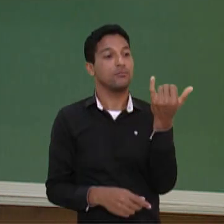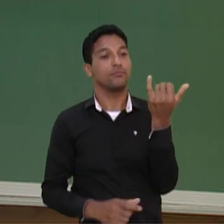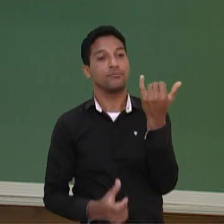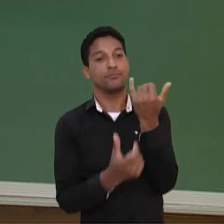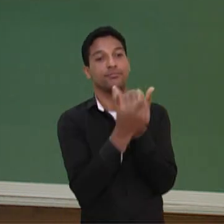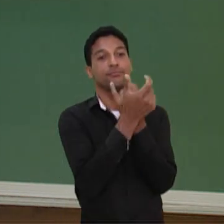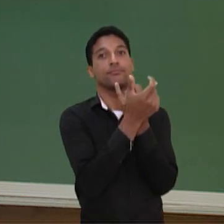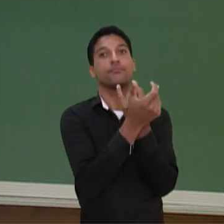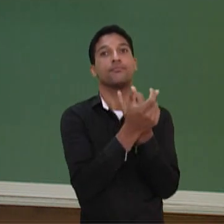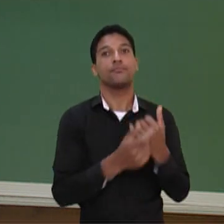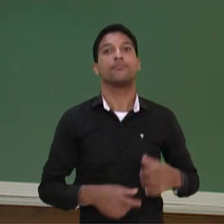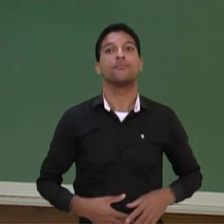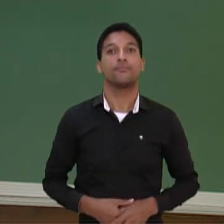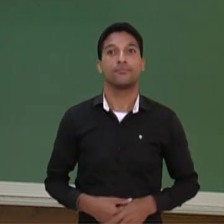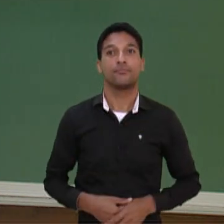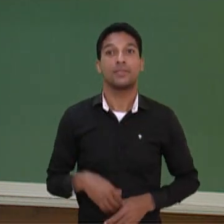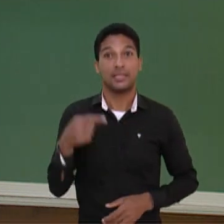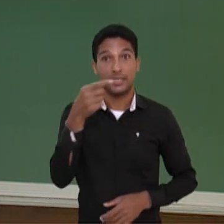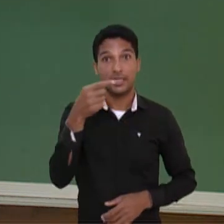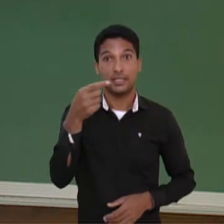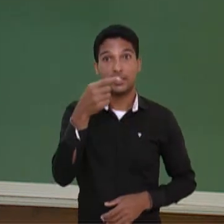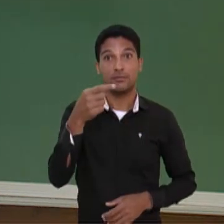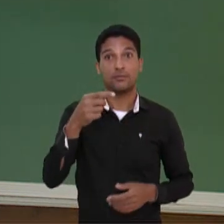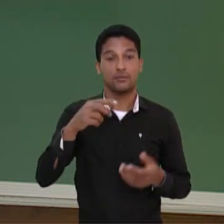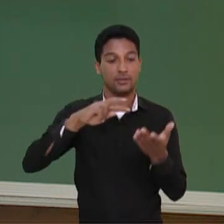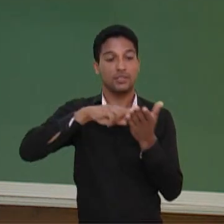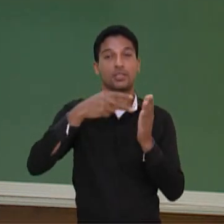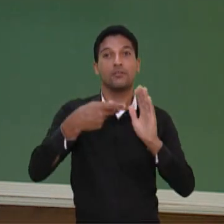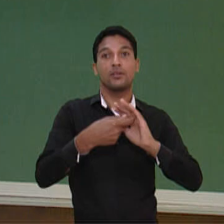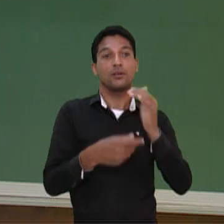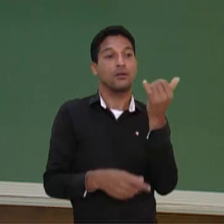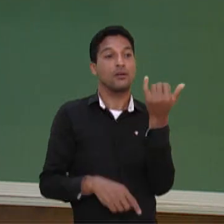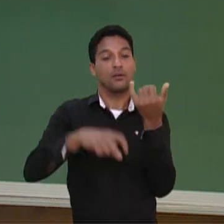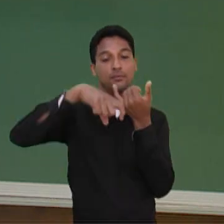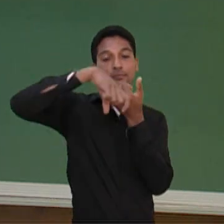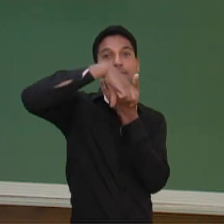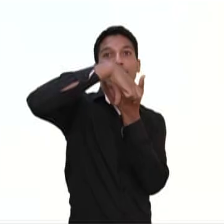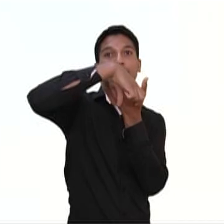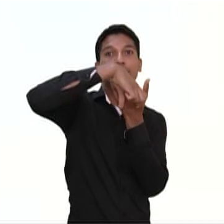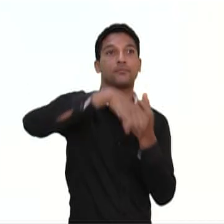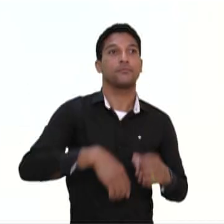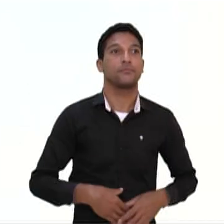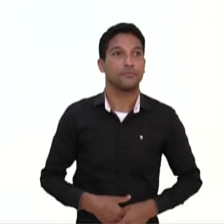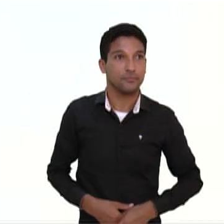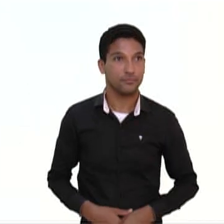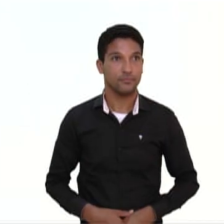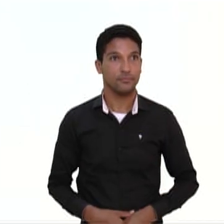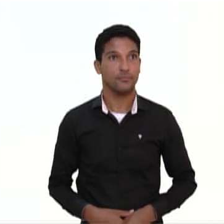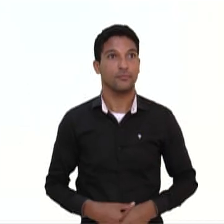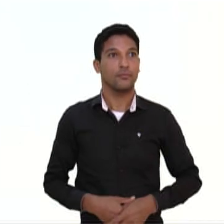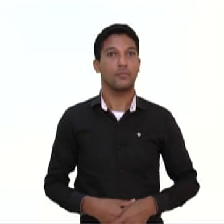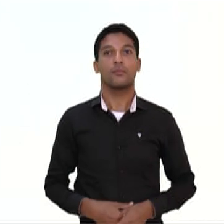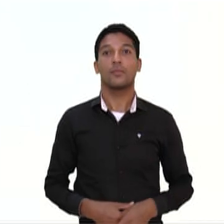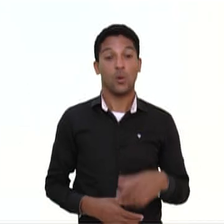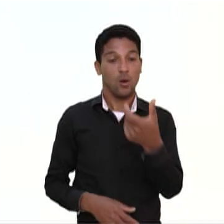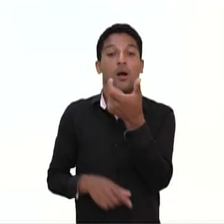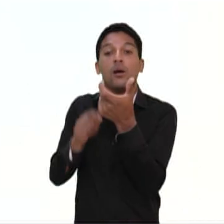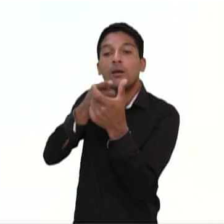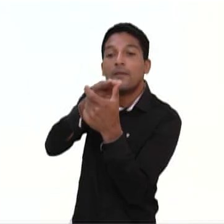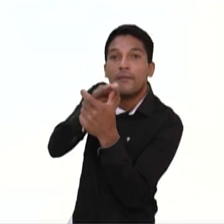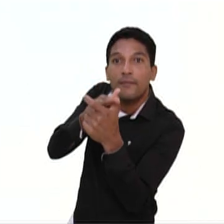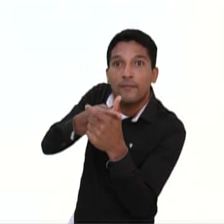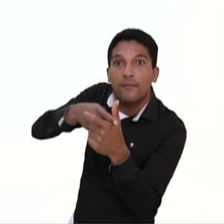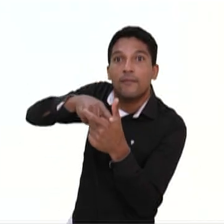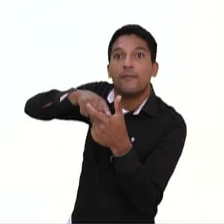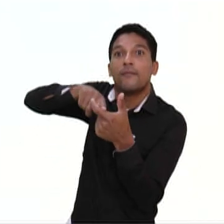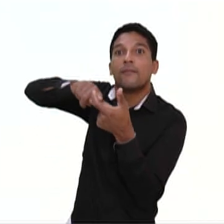dessas situações aqui, certinho? Concavidade da parábola. Podemos ainda verificar que quanto menor for o valor